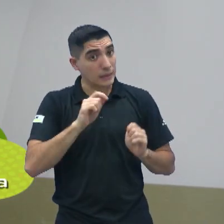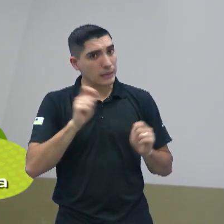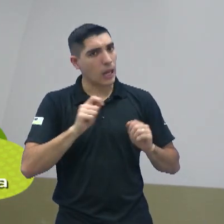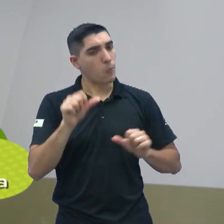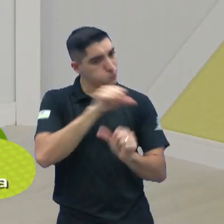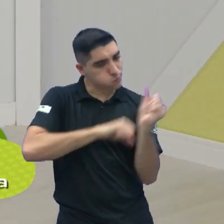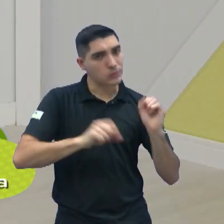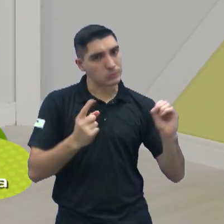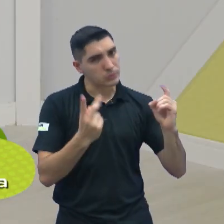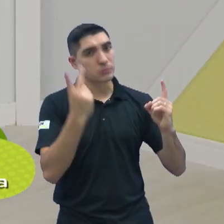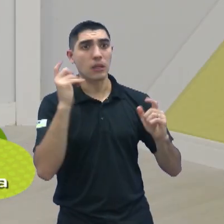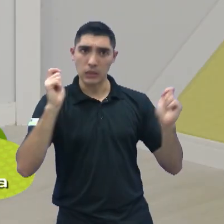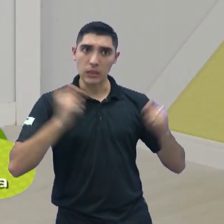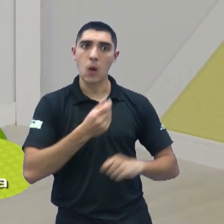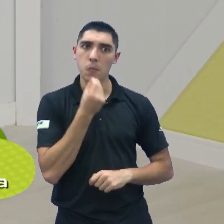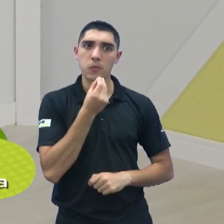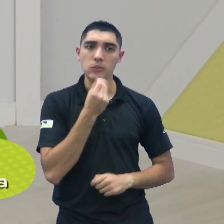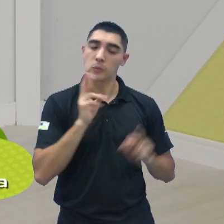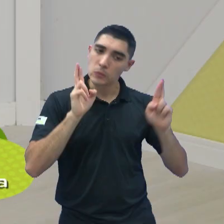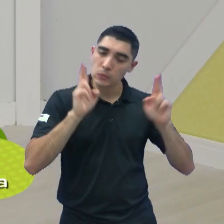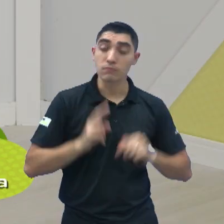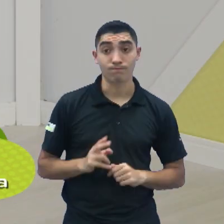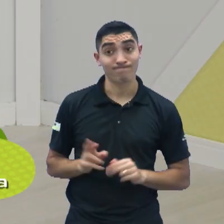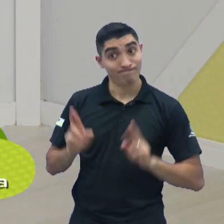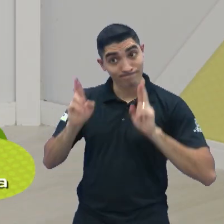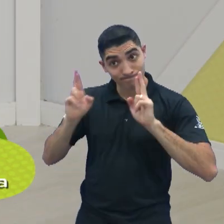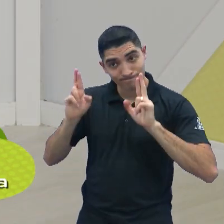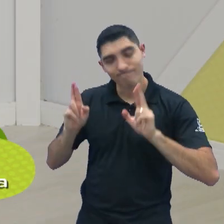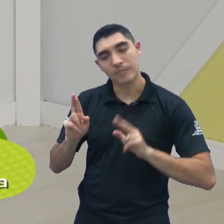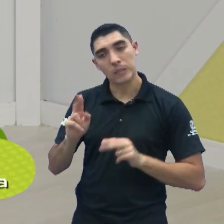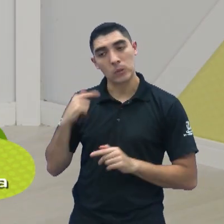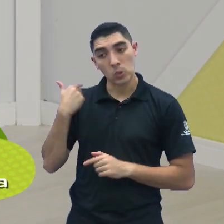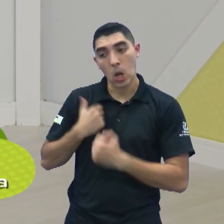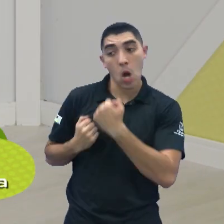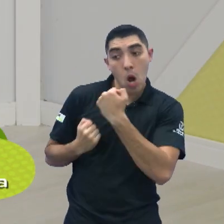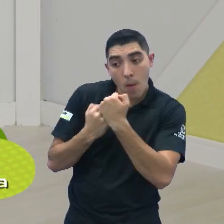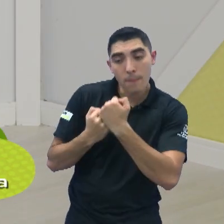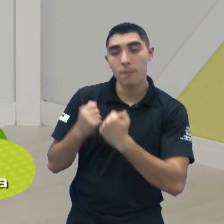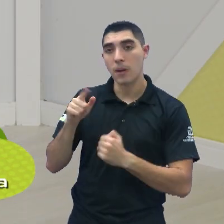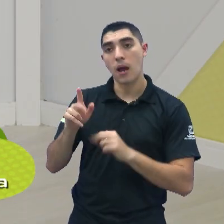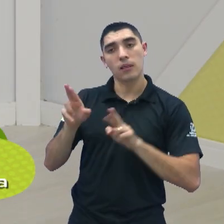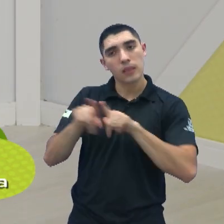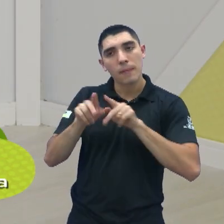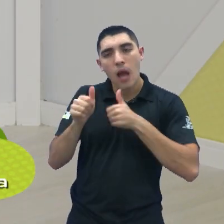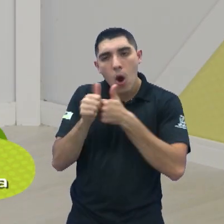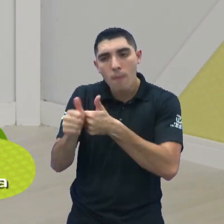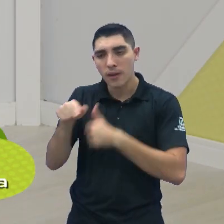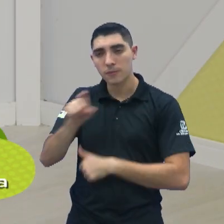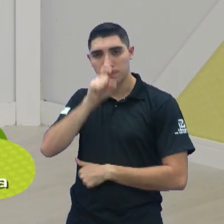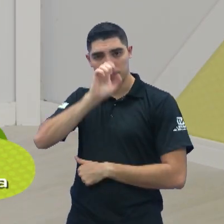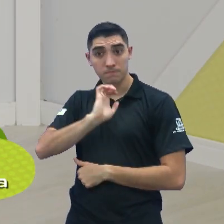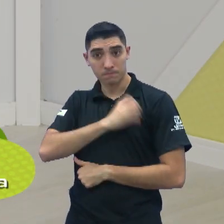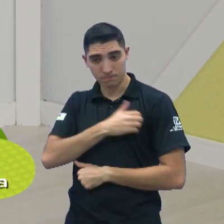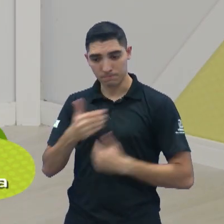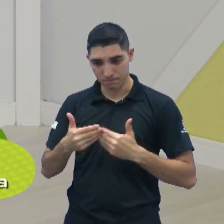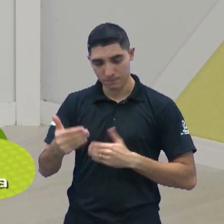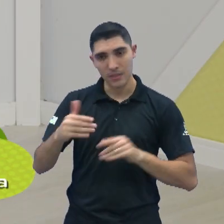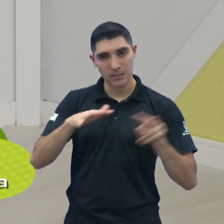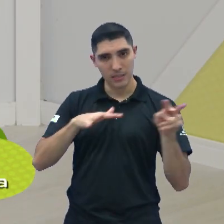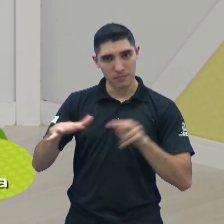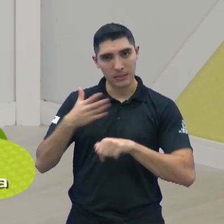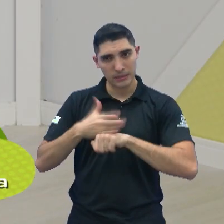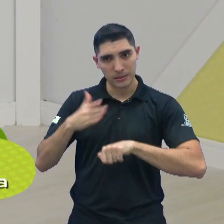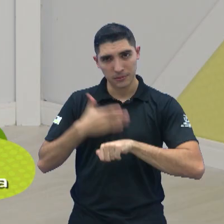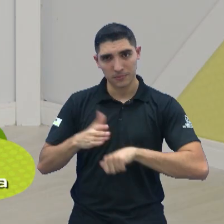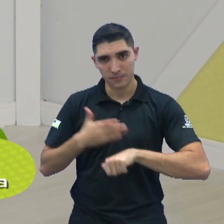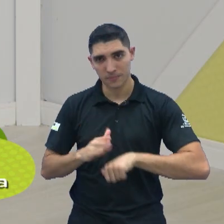vamos torcer. Vamos torcer, vamos acompanhar essa semana do São José. Se tiver treino aberto, claro, estaremos por lá para a gente acompanhar este São José